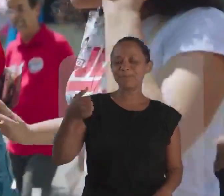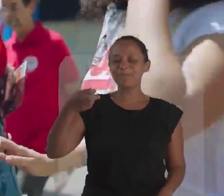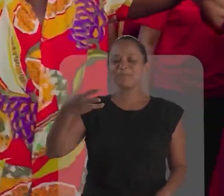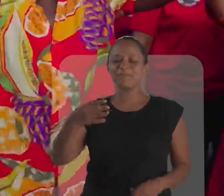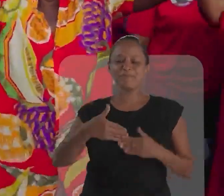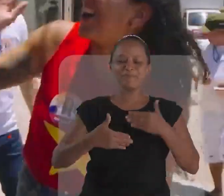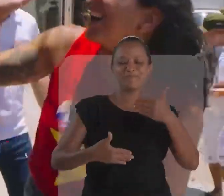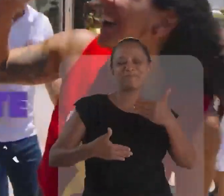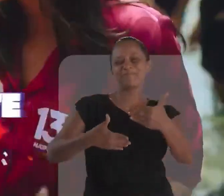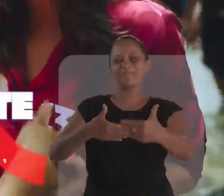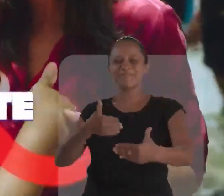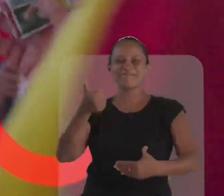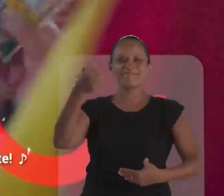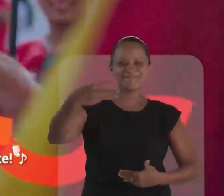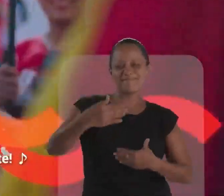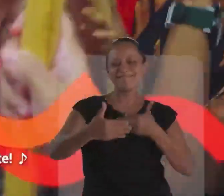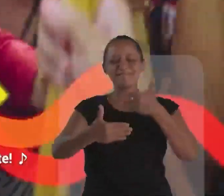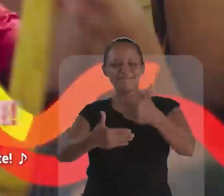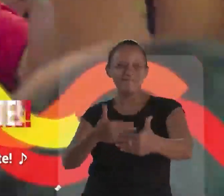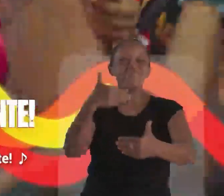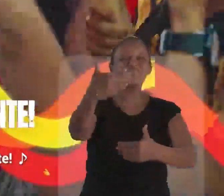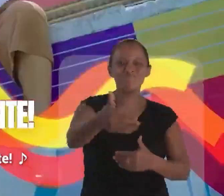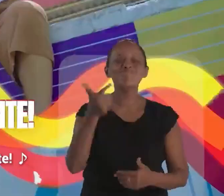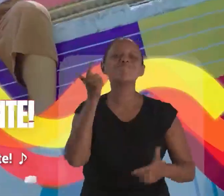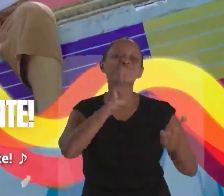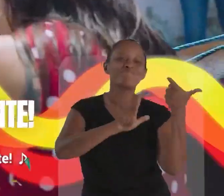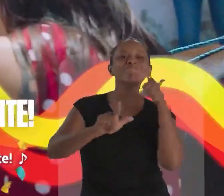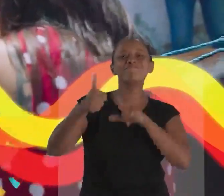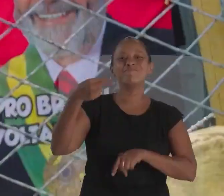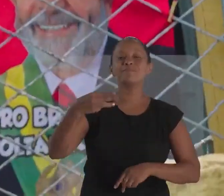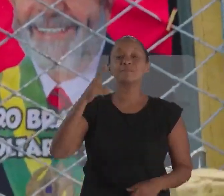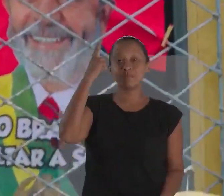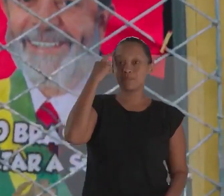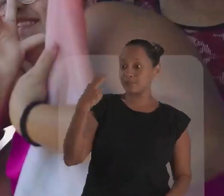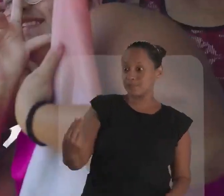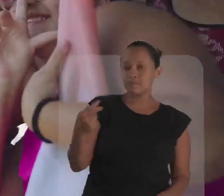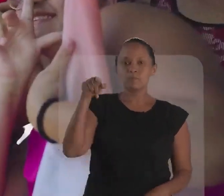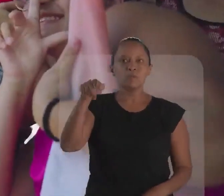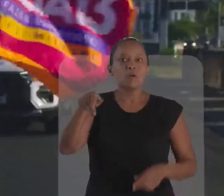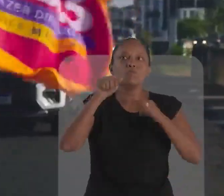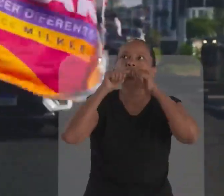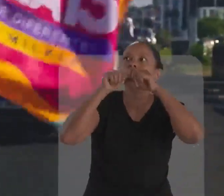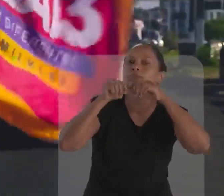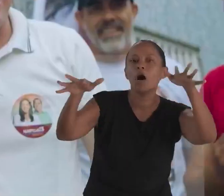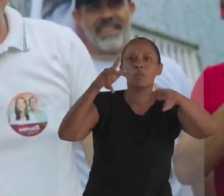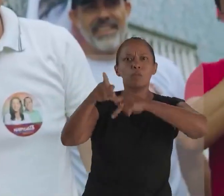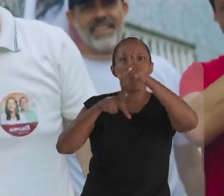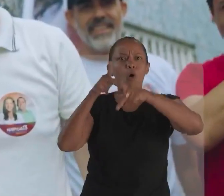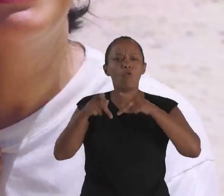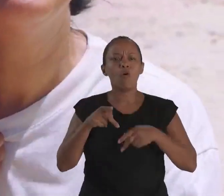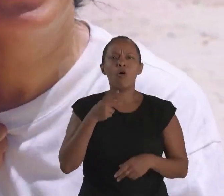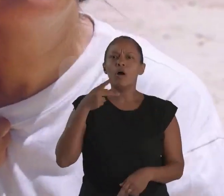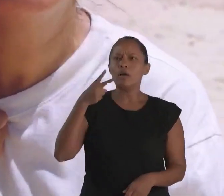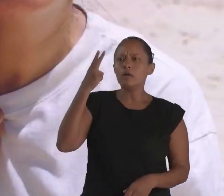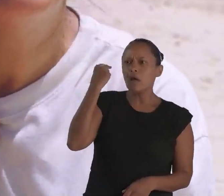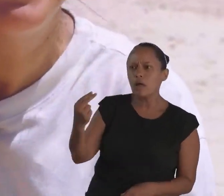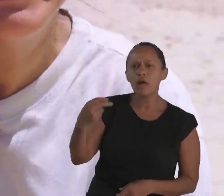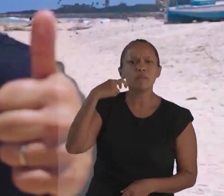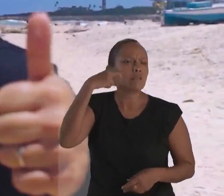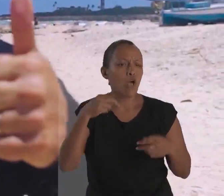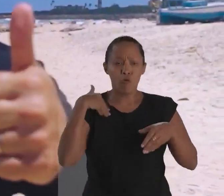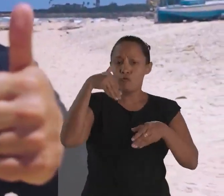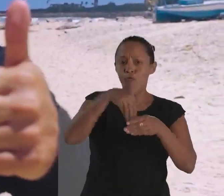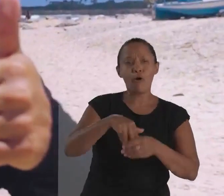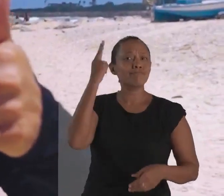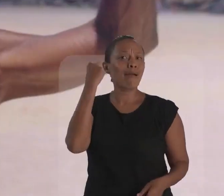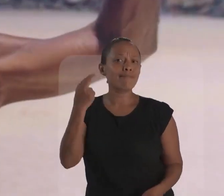É o 13 na frente, é o 13 na frente. Vem que vem com a gente. Natália está na boca do povo. Natal é Natália.